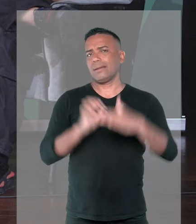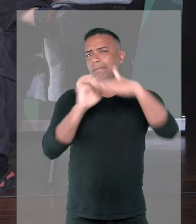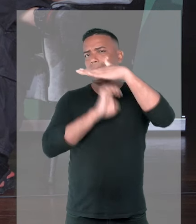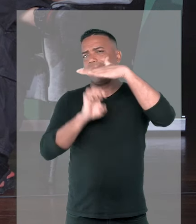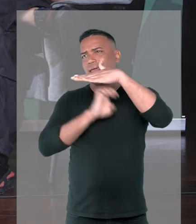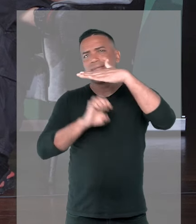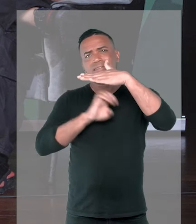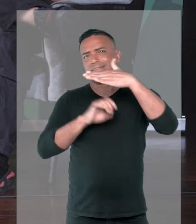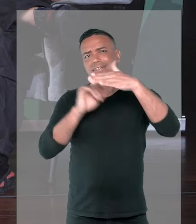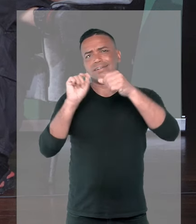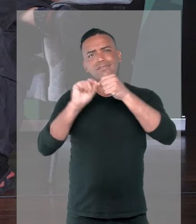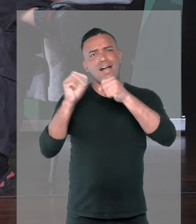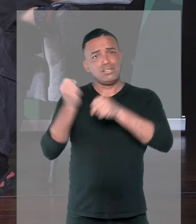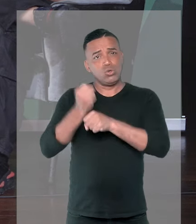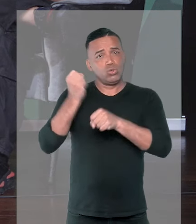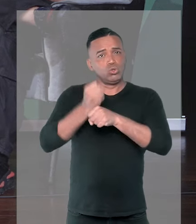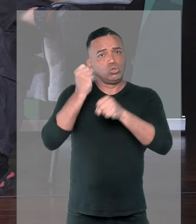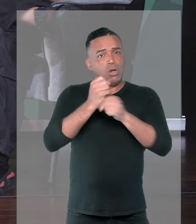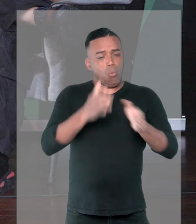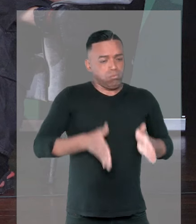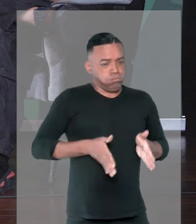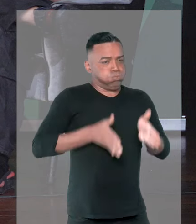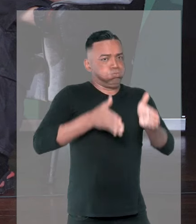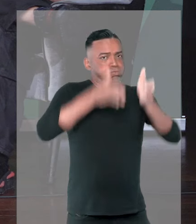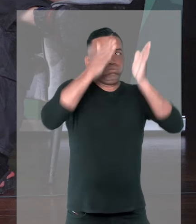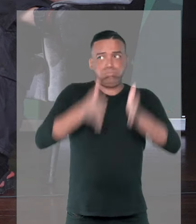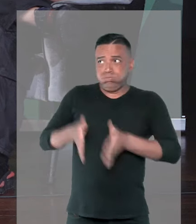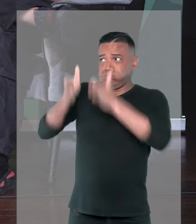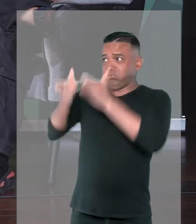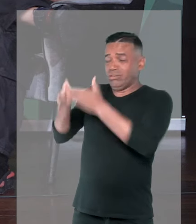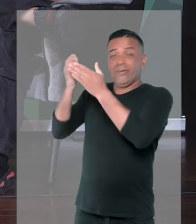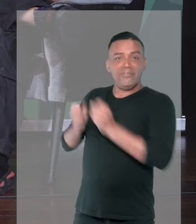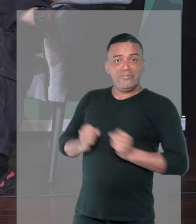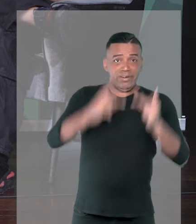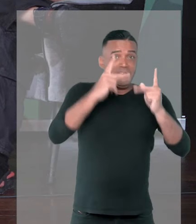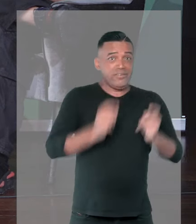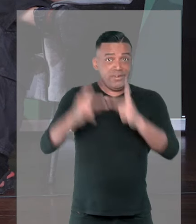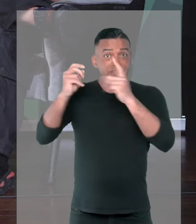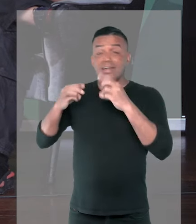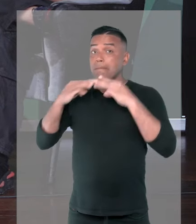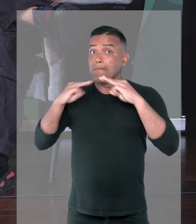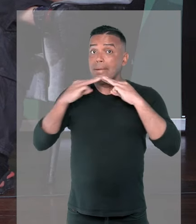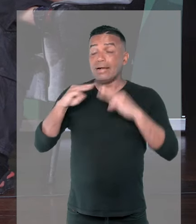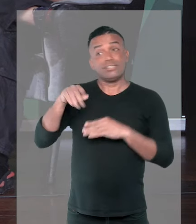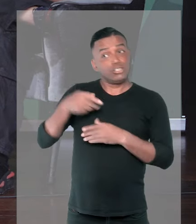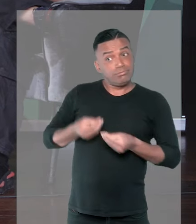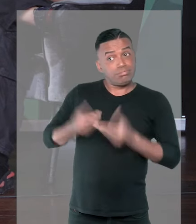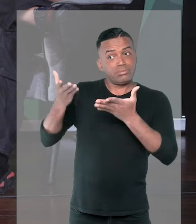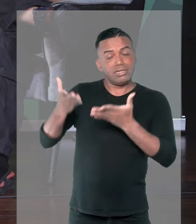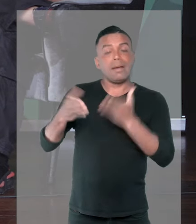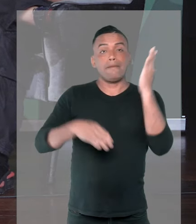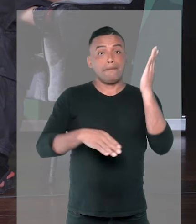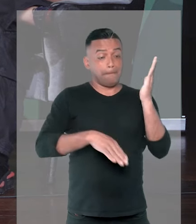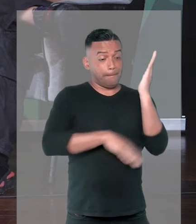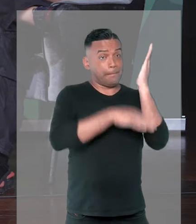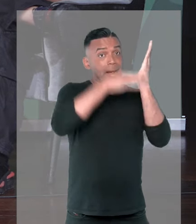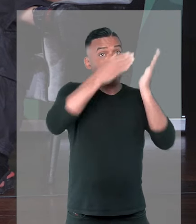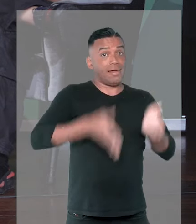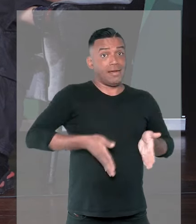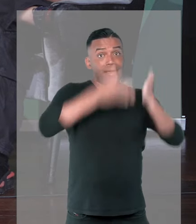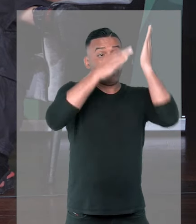faz apartamentos e vende PR as pessoas em algum lugar e você lá no fim entrega pro marketing diz ó o prédio esse aqui os apartamentos são